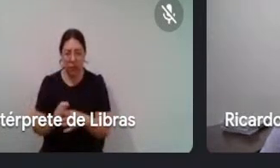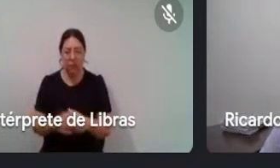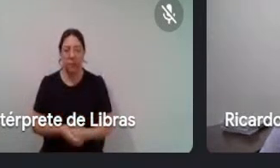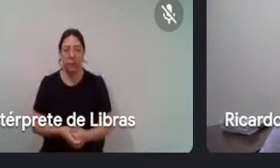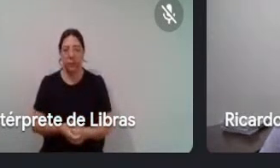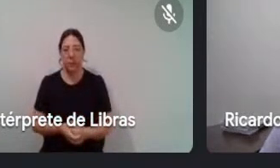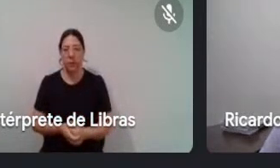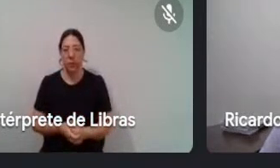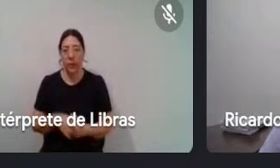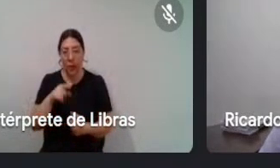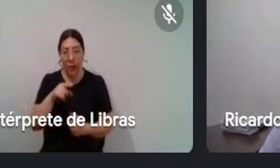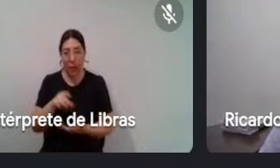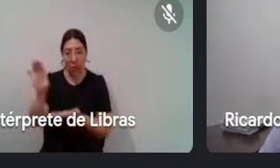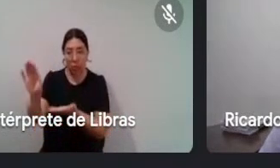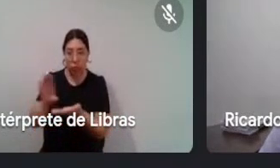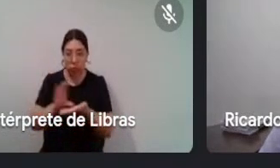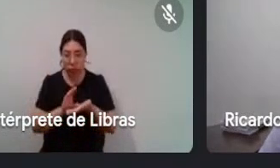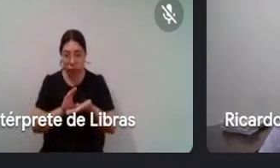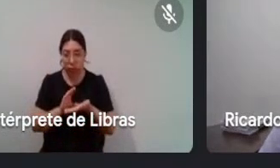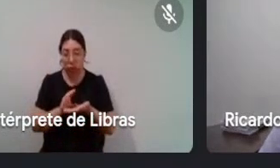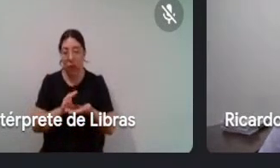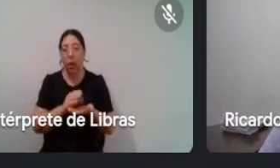de